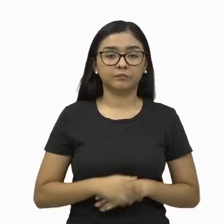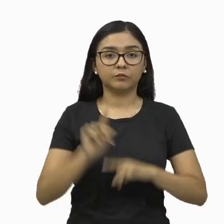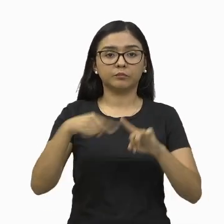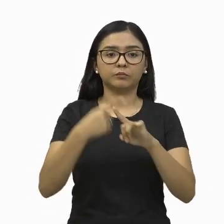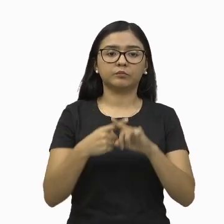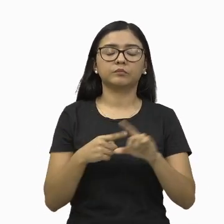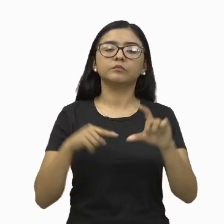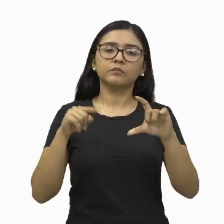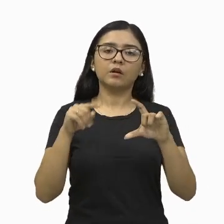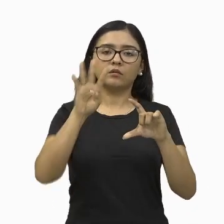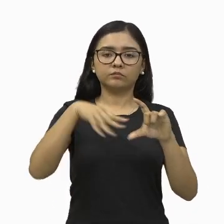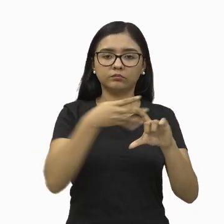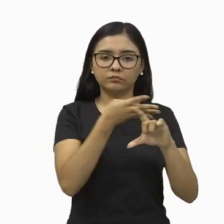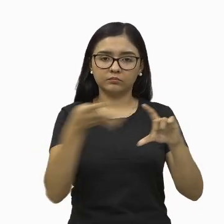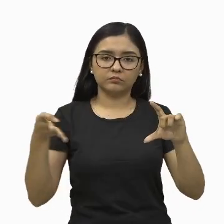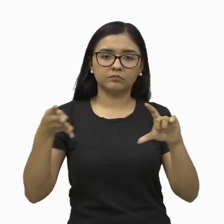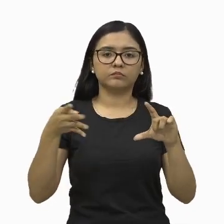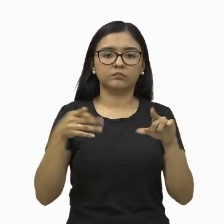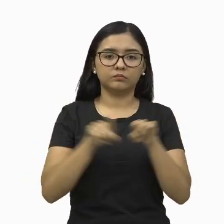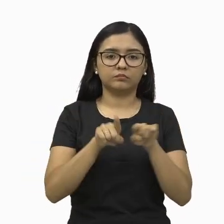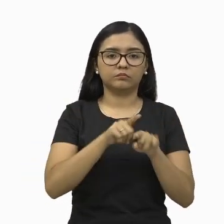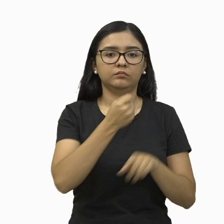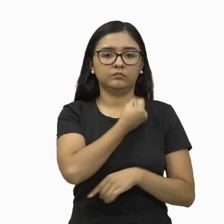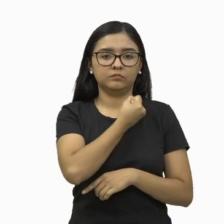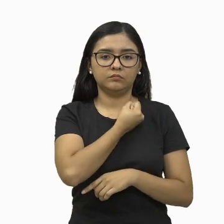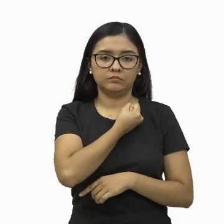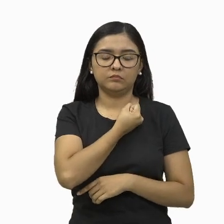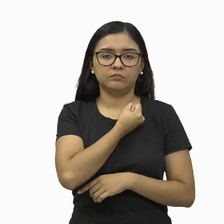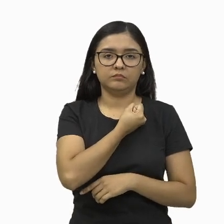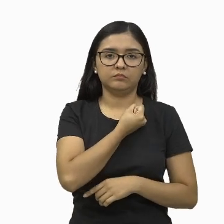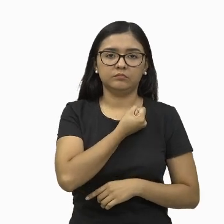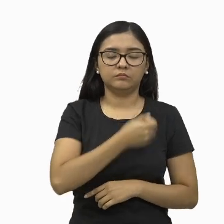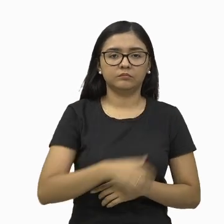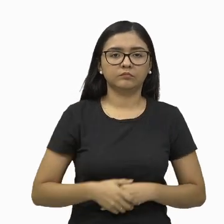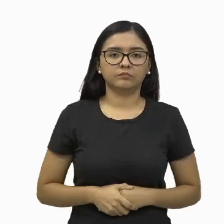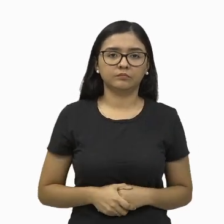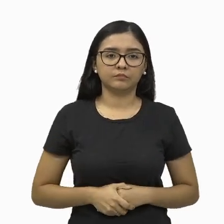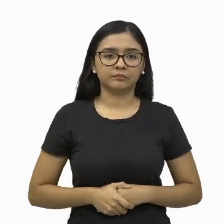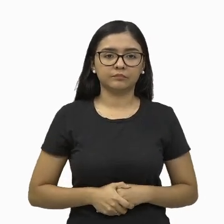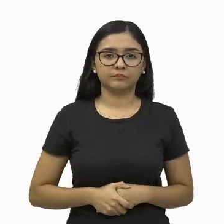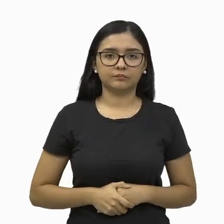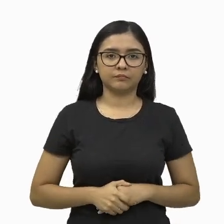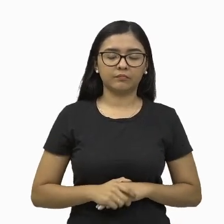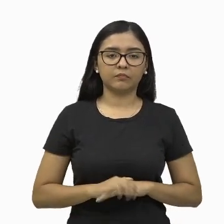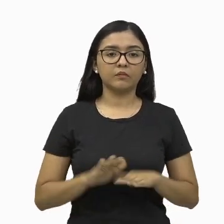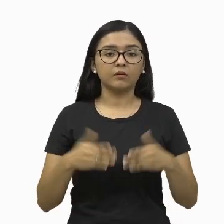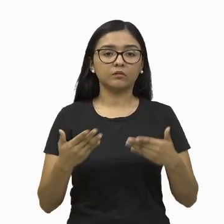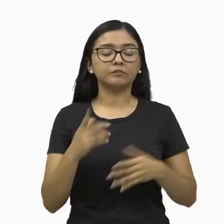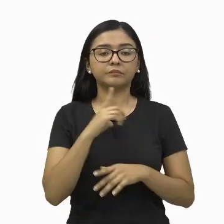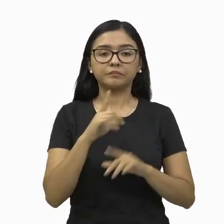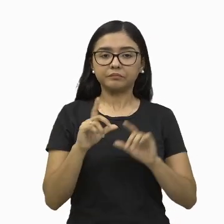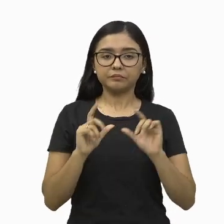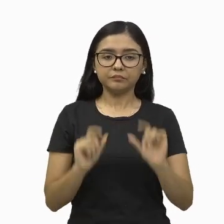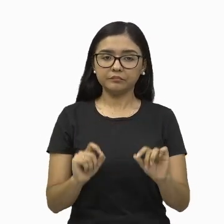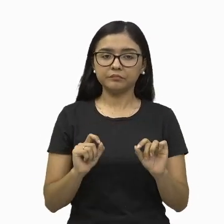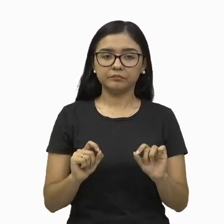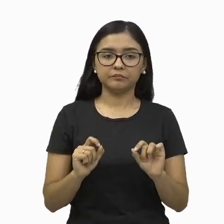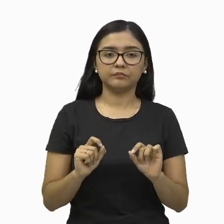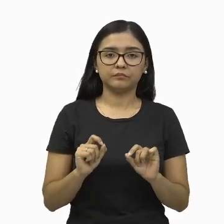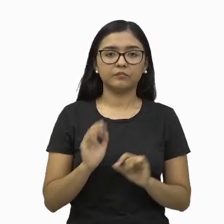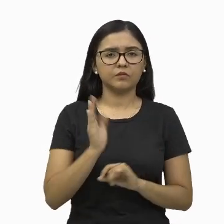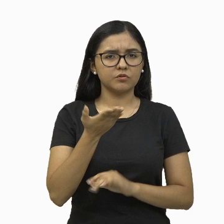entre matrizes e entre matriz e um número, tá bom? Então, nós